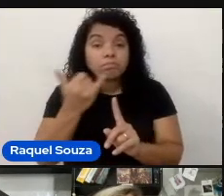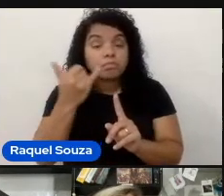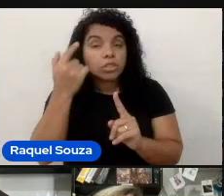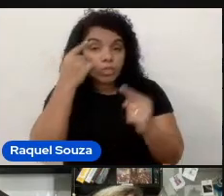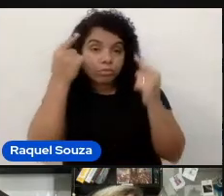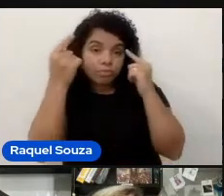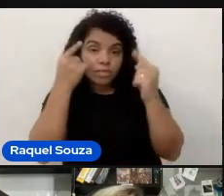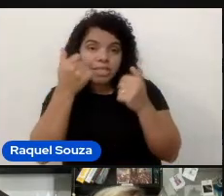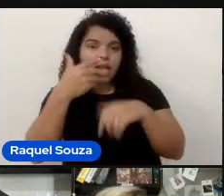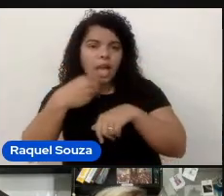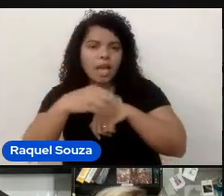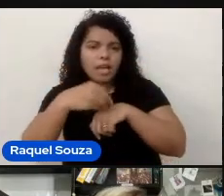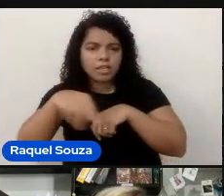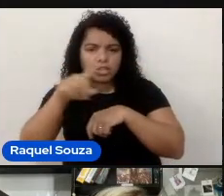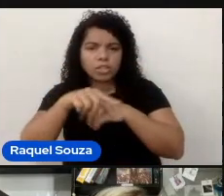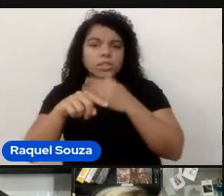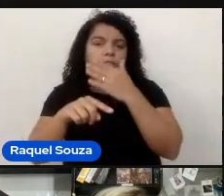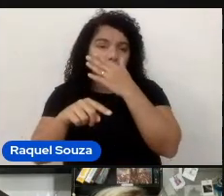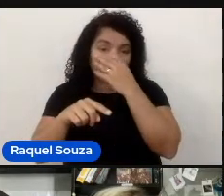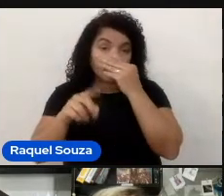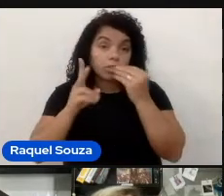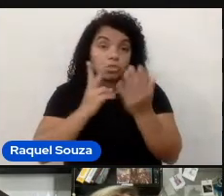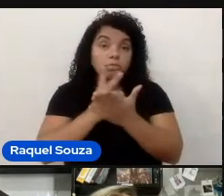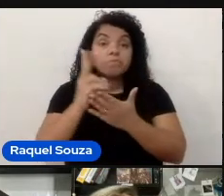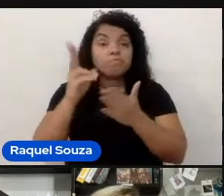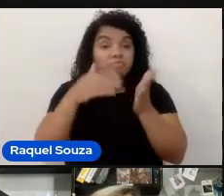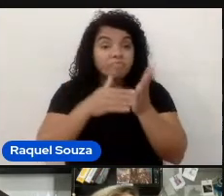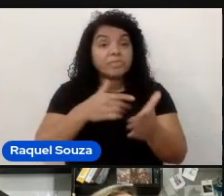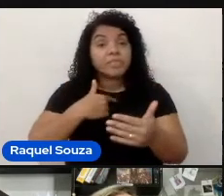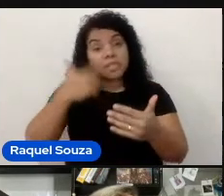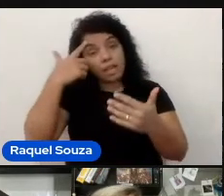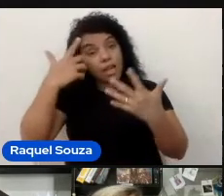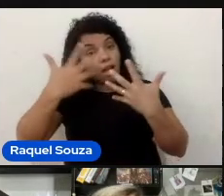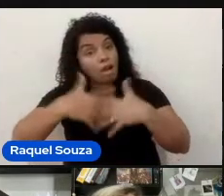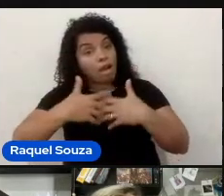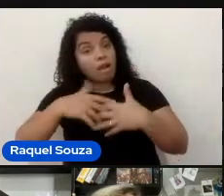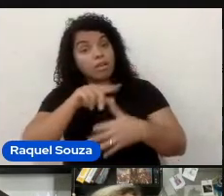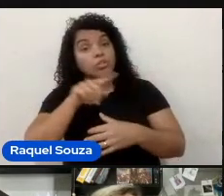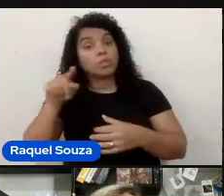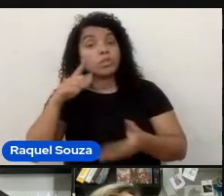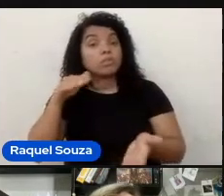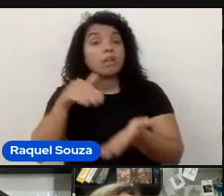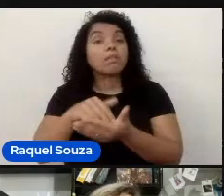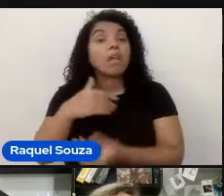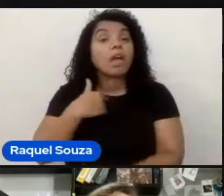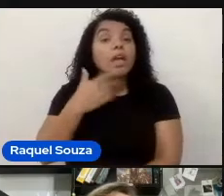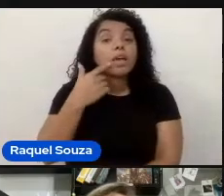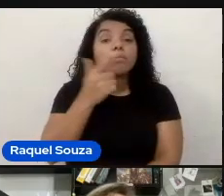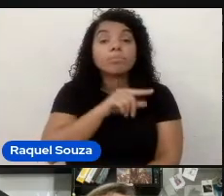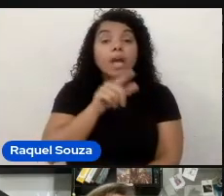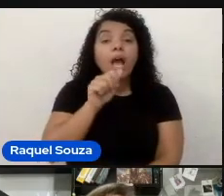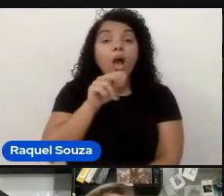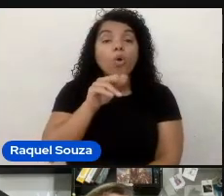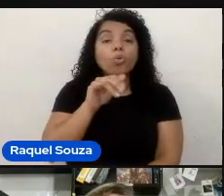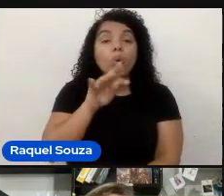para vocês, para que a gente consiga seguir ali numa linha de raciocínio até a gente chegar na automação, tá bom?